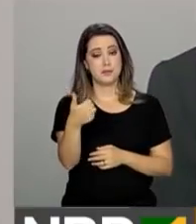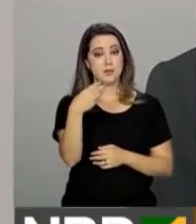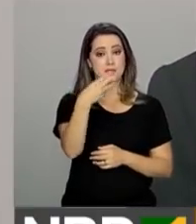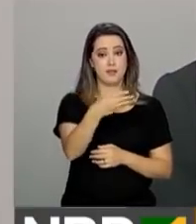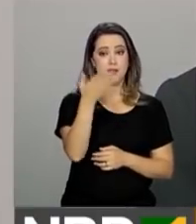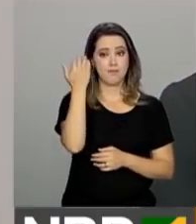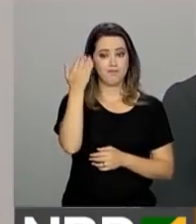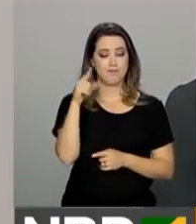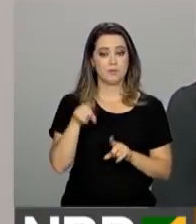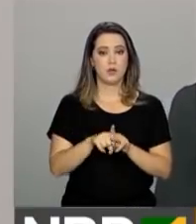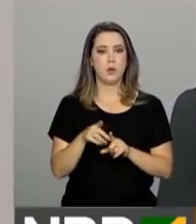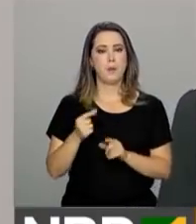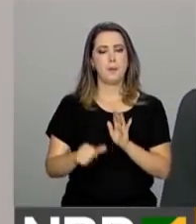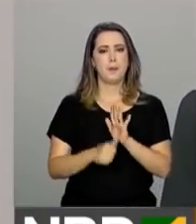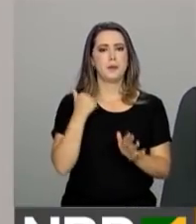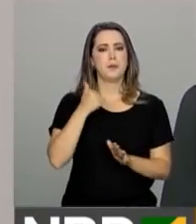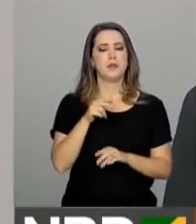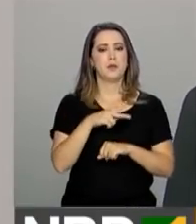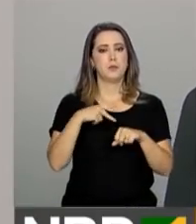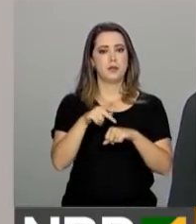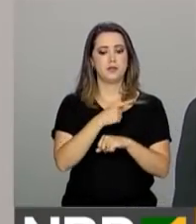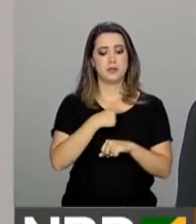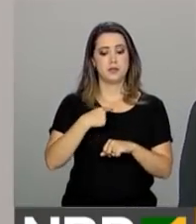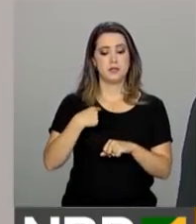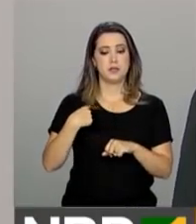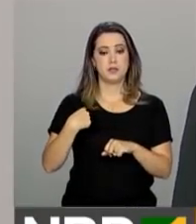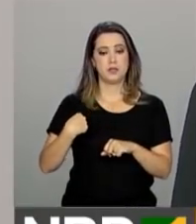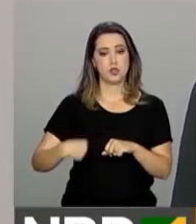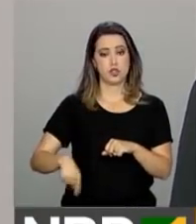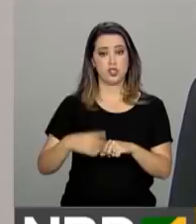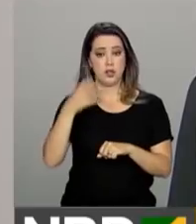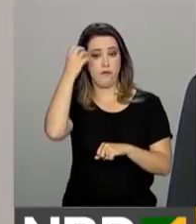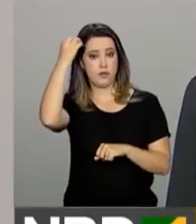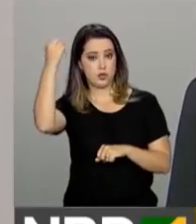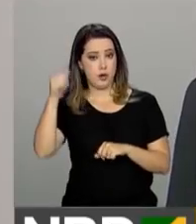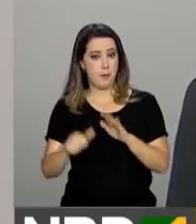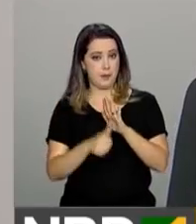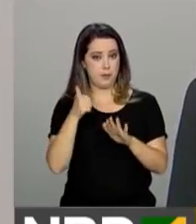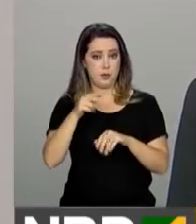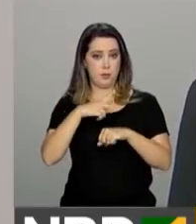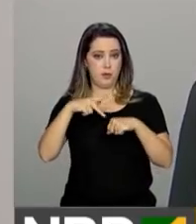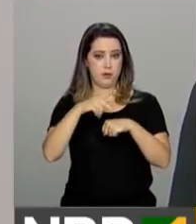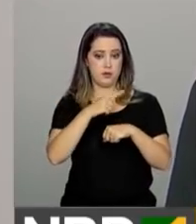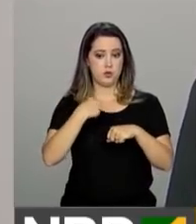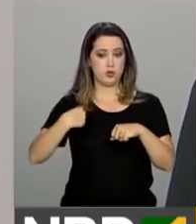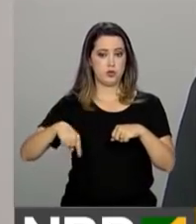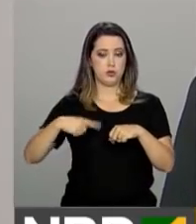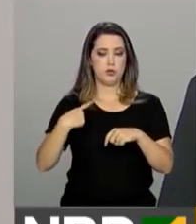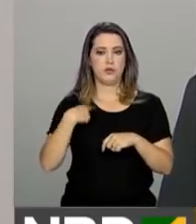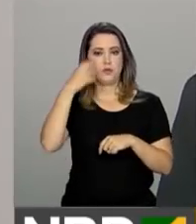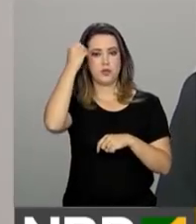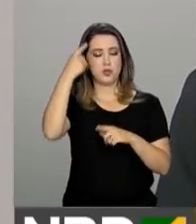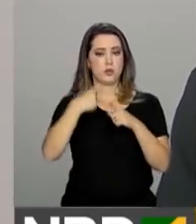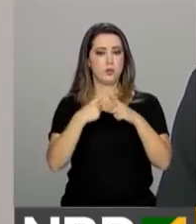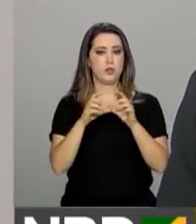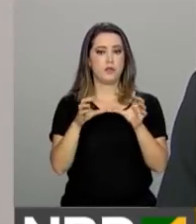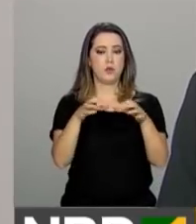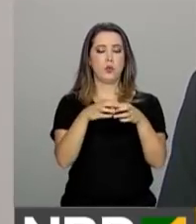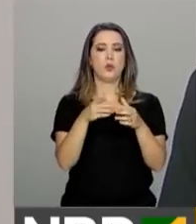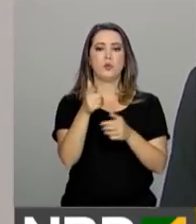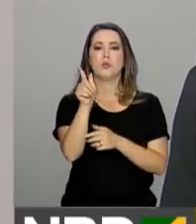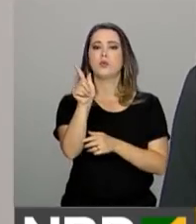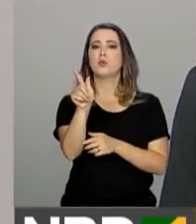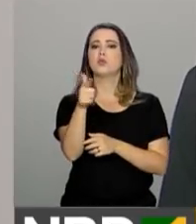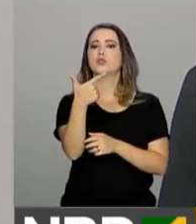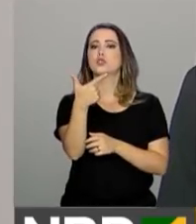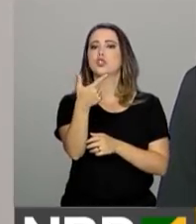como presidente por ocasião da cúpula do g20 a a china também sabemos todos